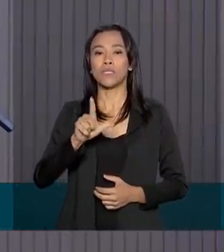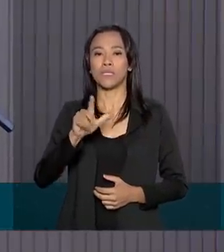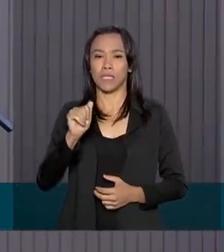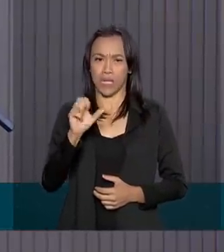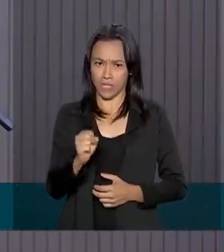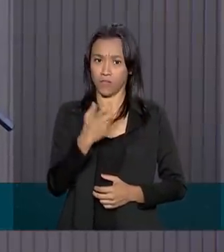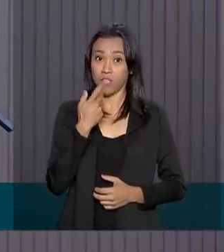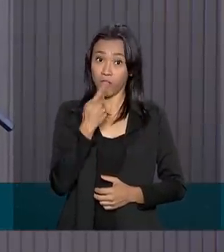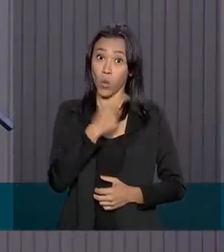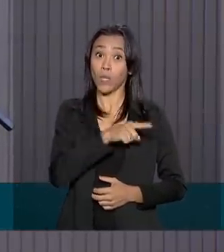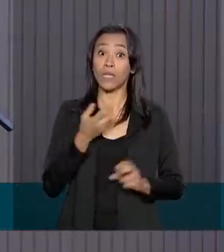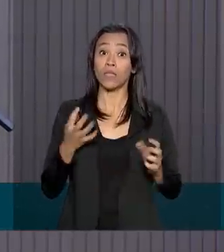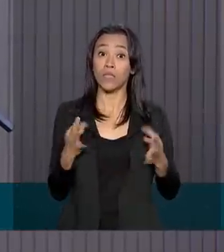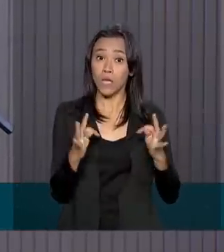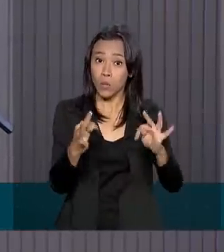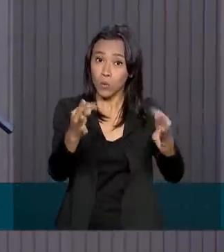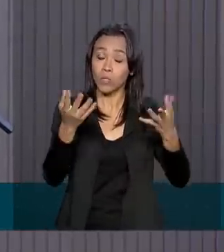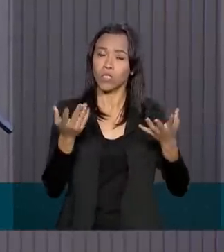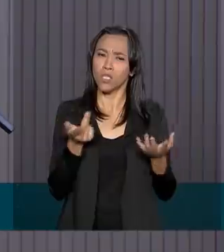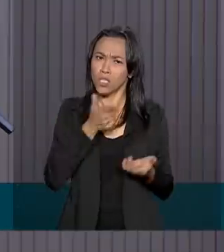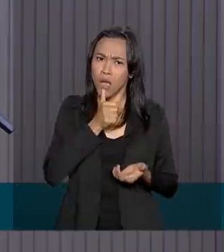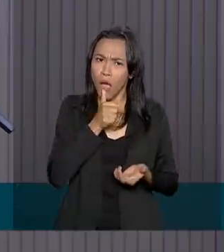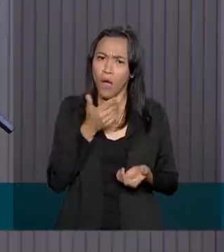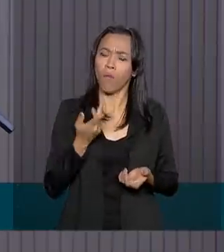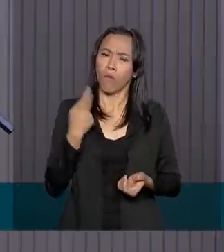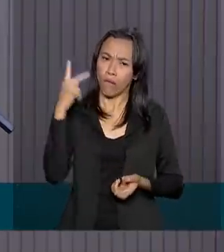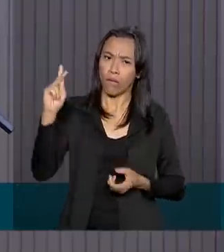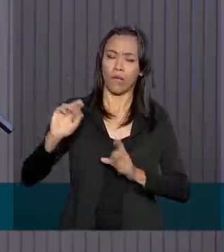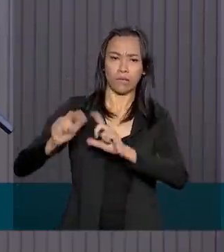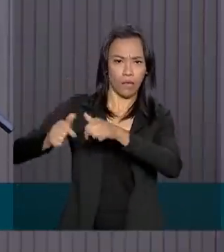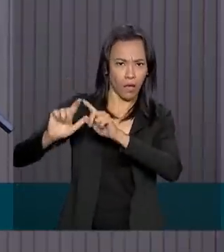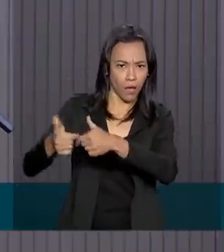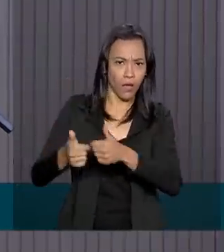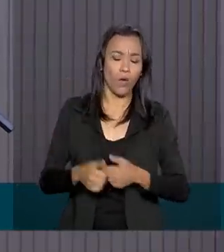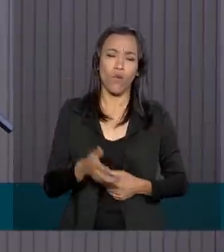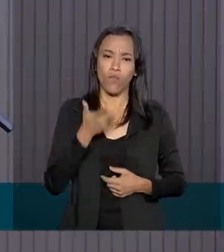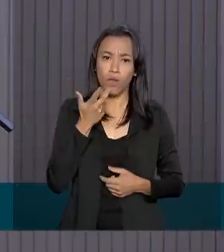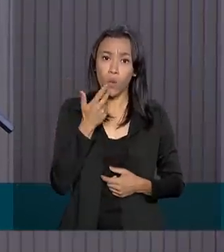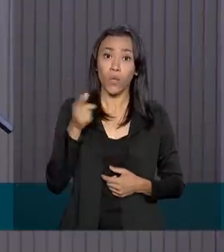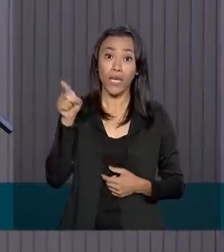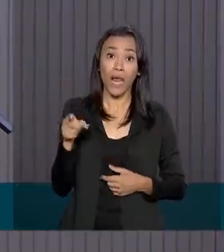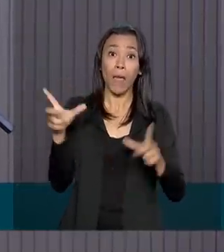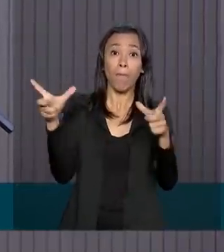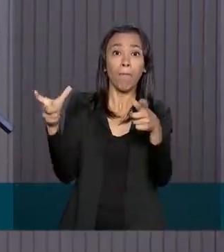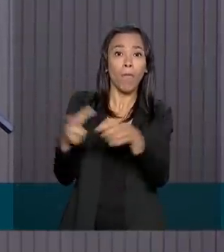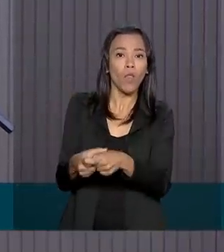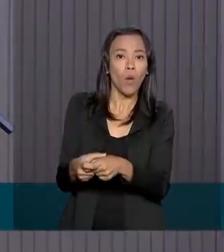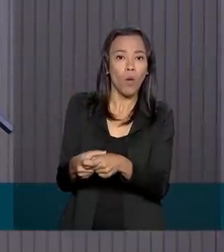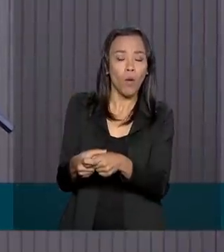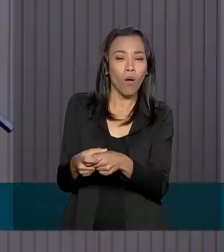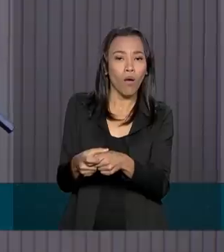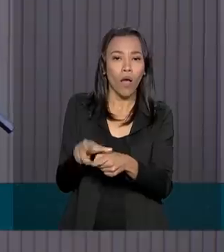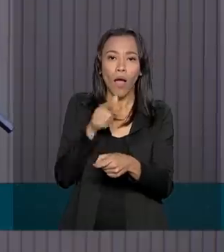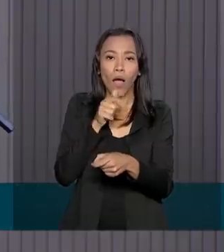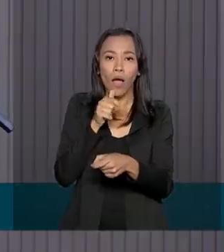Parabéns. Falou até que a precipitação pluviométrica em Israel é menor do que o semiárido